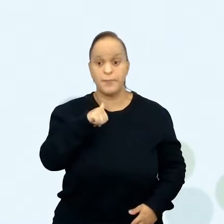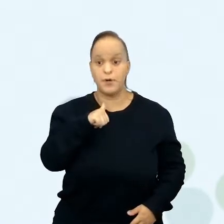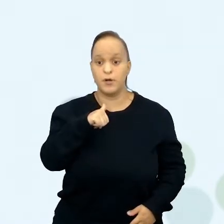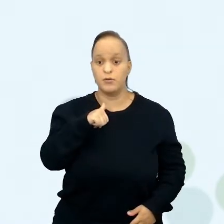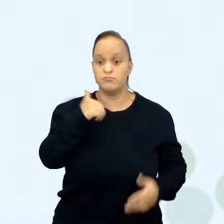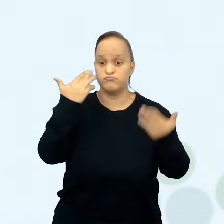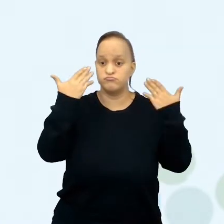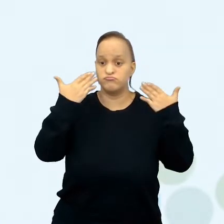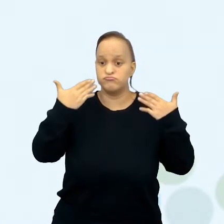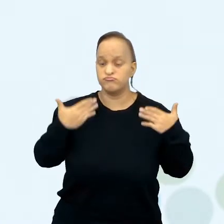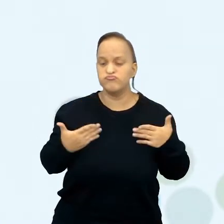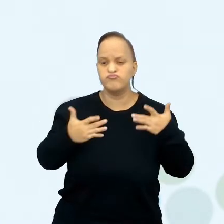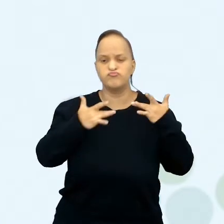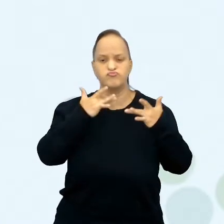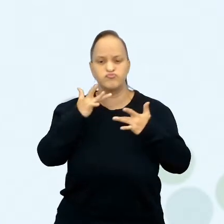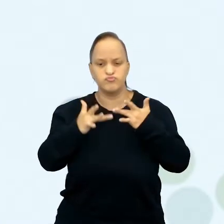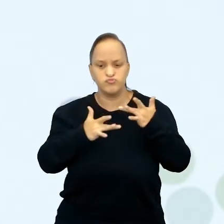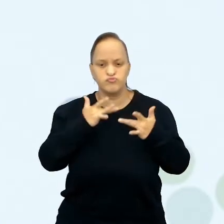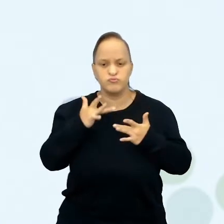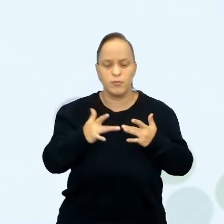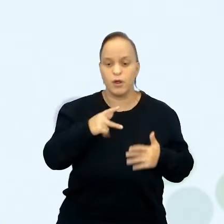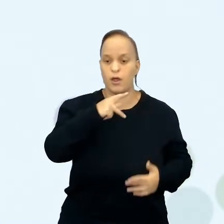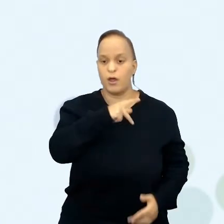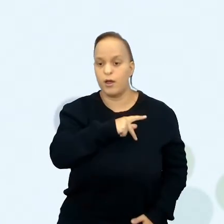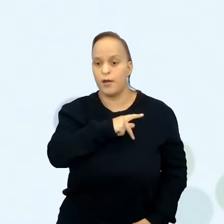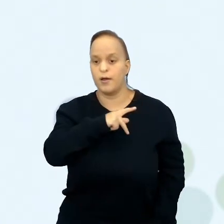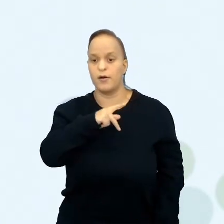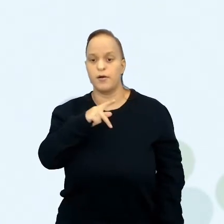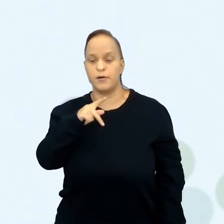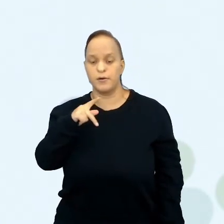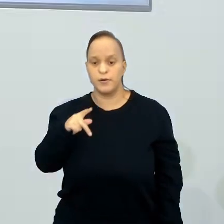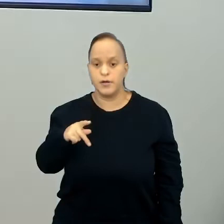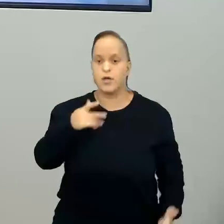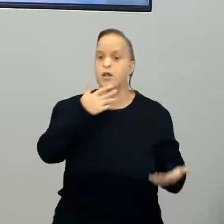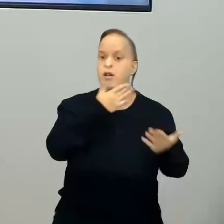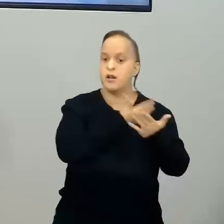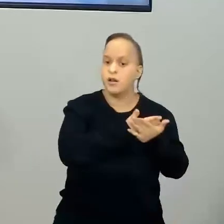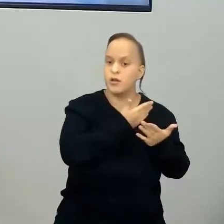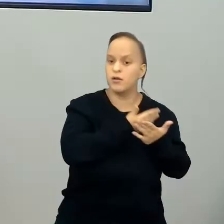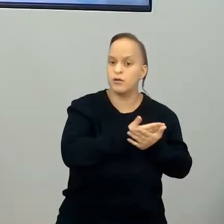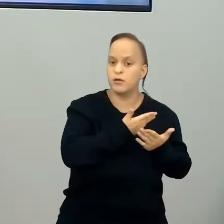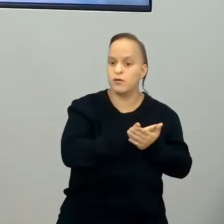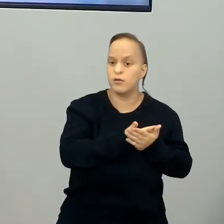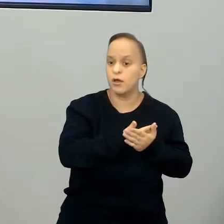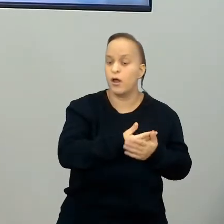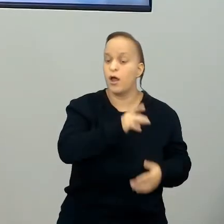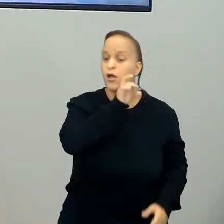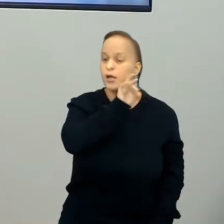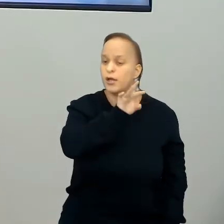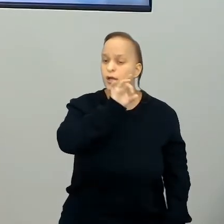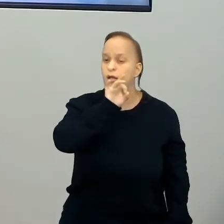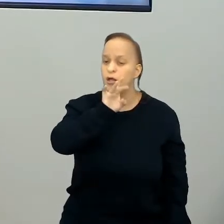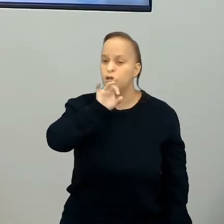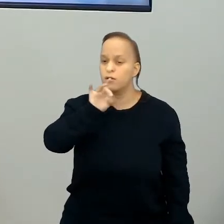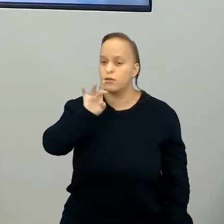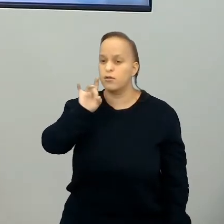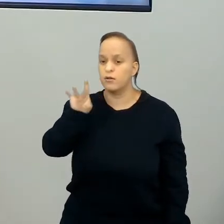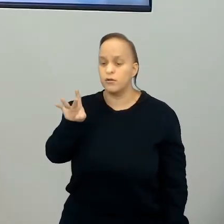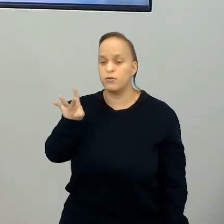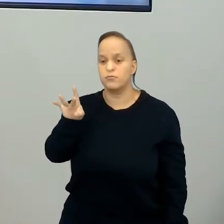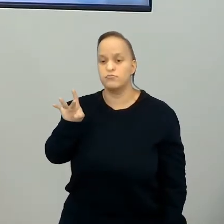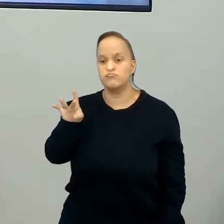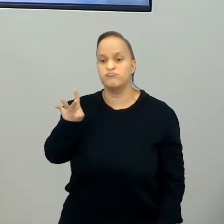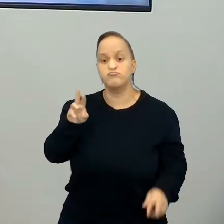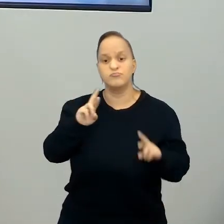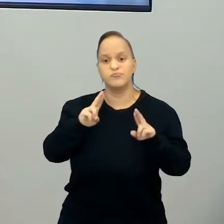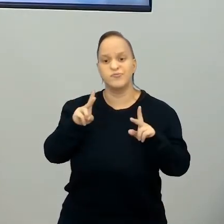num relacionamento, eu sou professora, eu sou estudante. Cada um desses aspectos meus